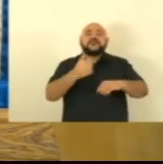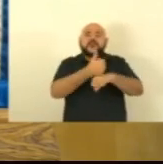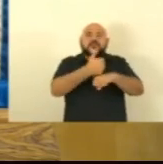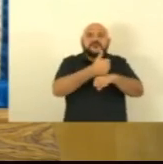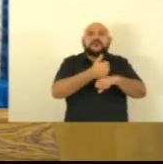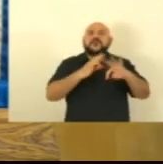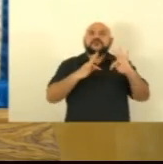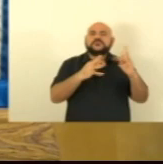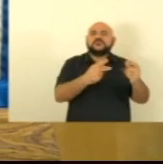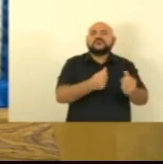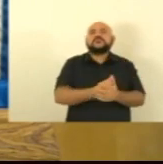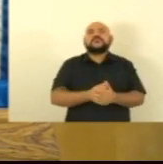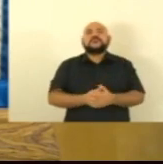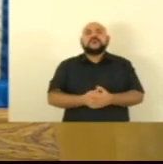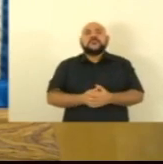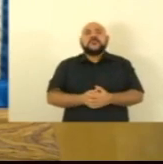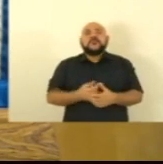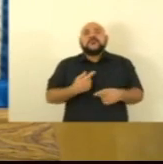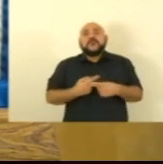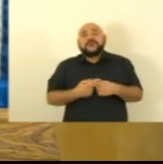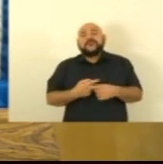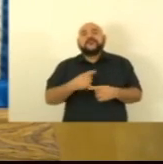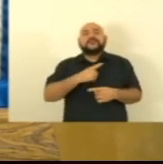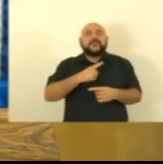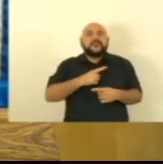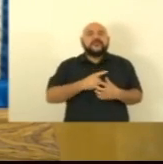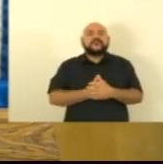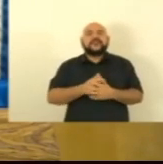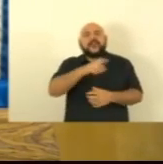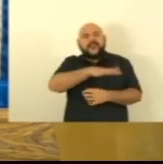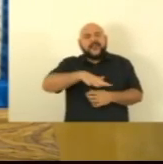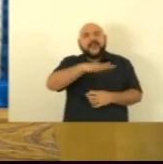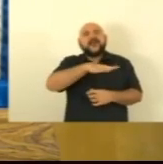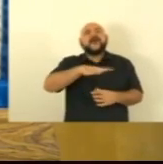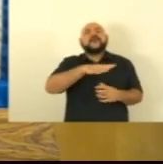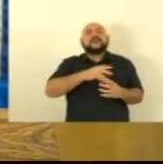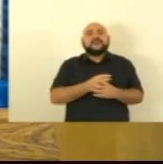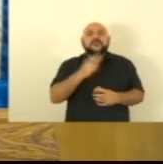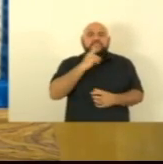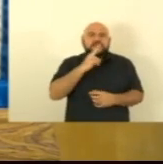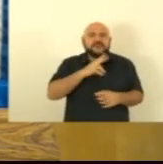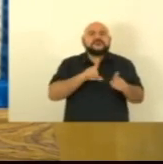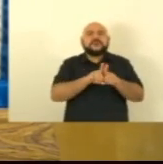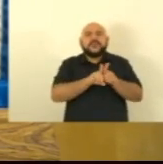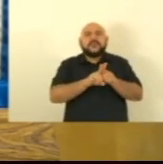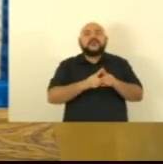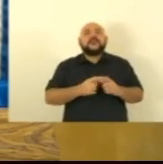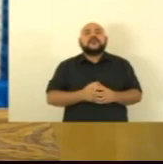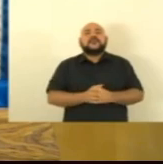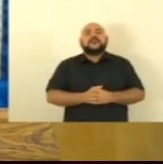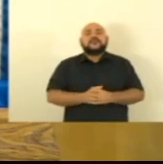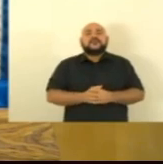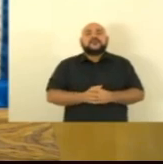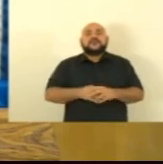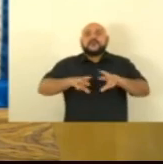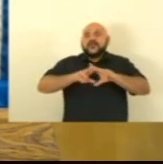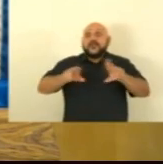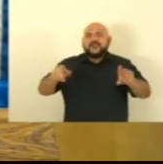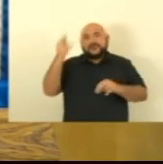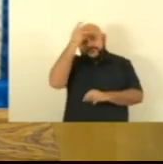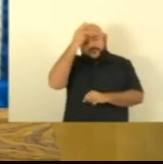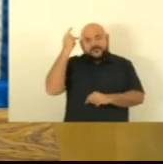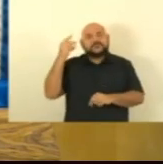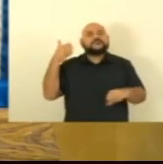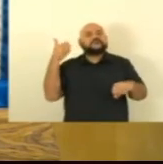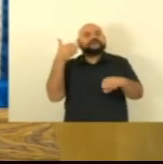vez que existe o pronto atendimento e o serviço interno. Muitas das pessoas vão lá e